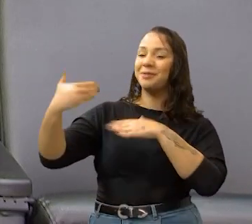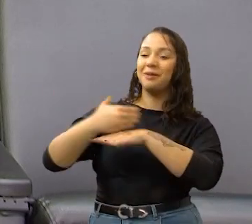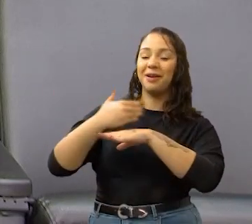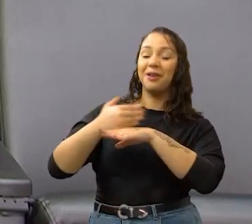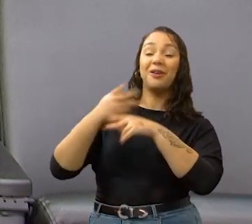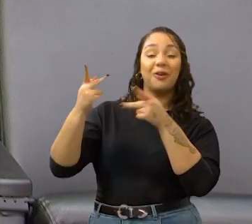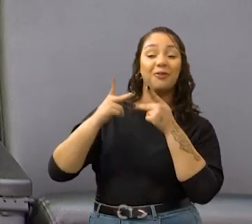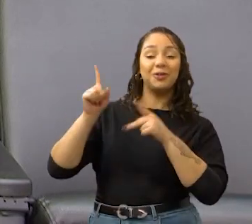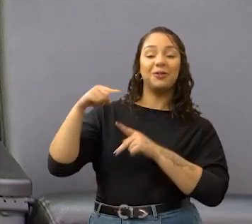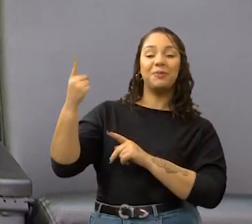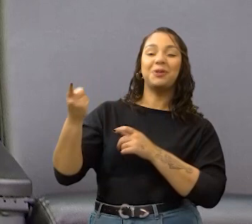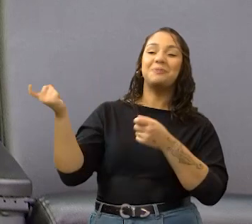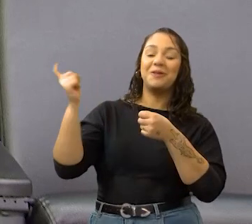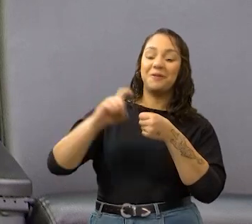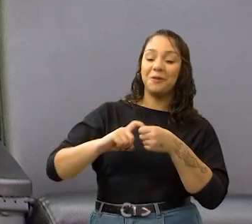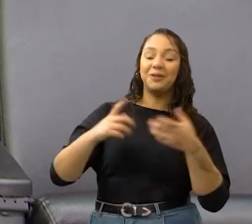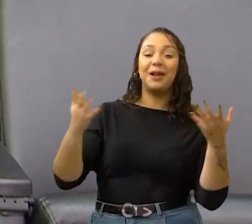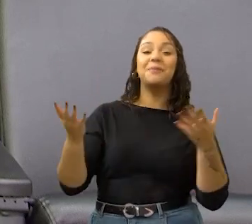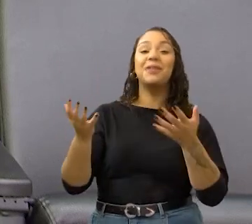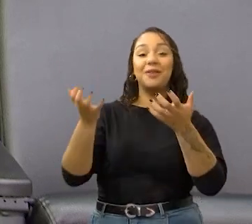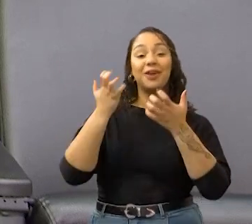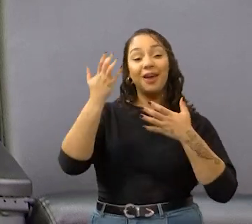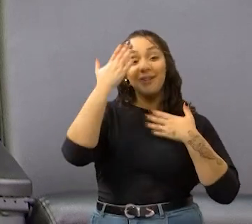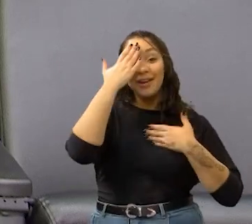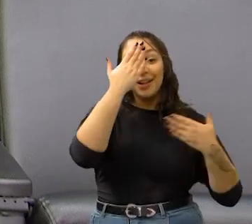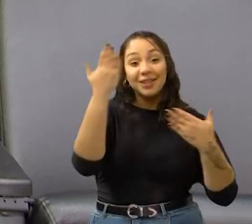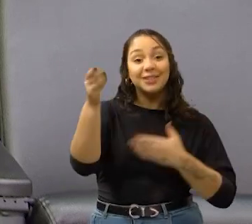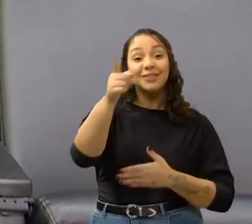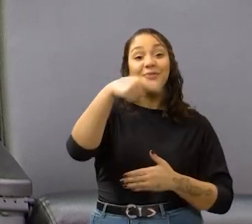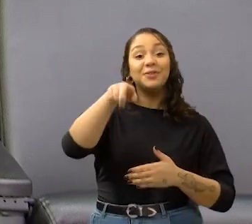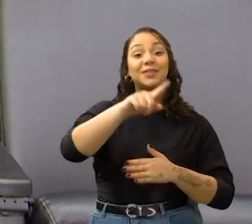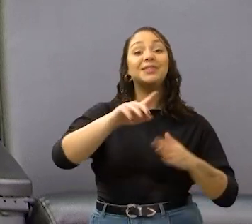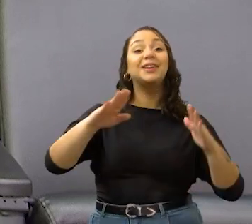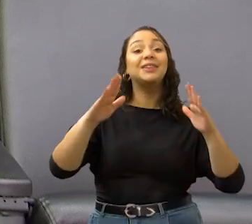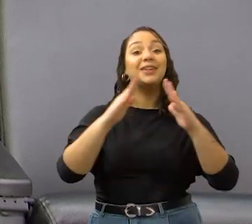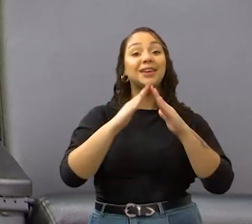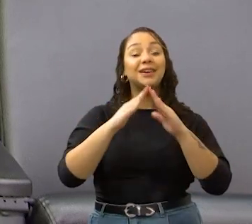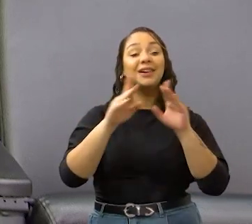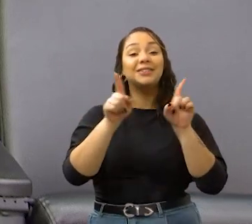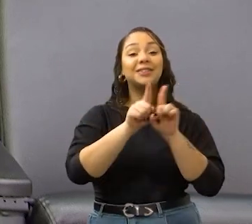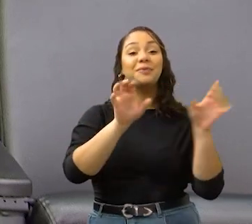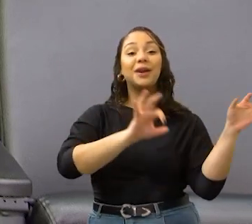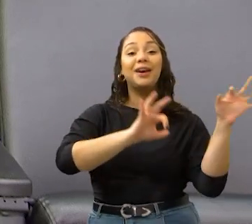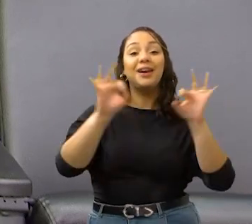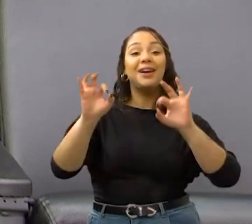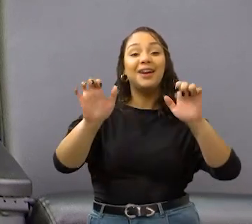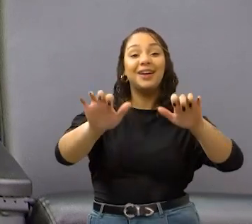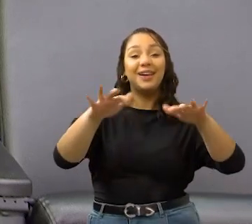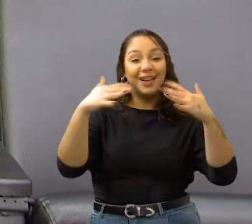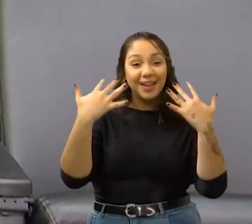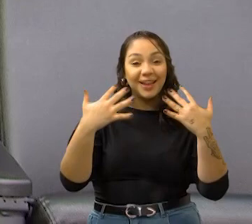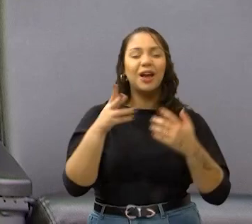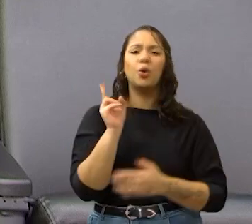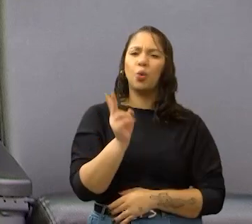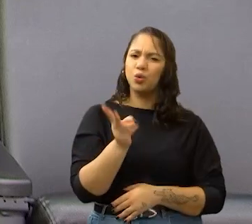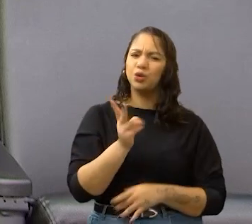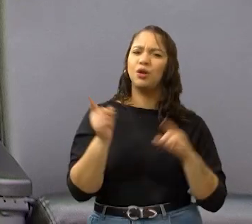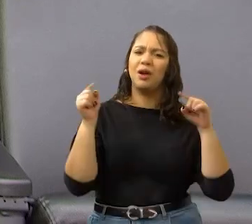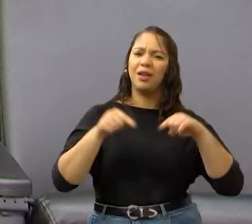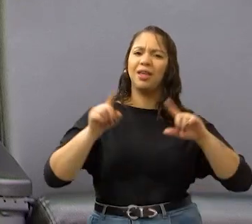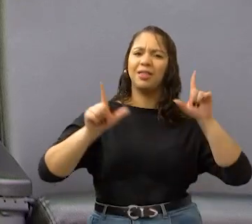o convite já está feito para uma próxima oportunidade e quero agradecer você aí de casa também pela sua companhia,